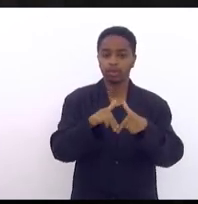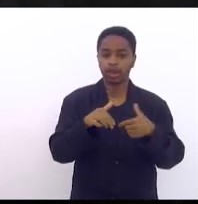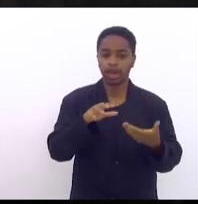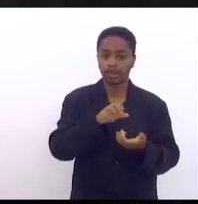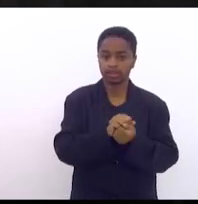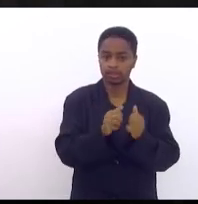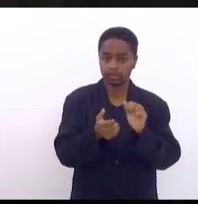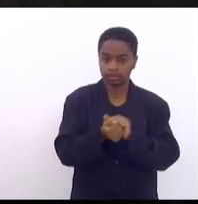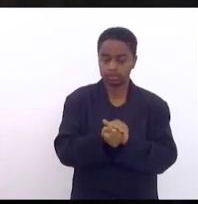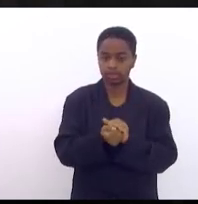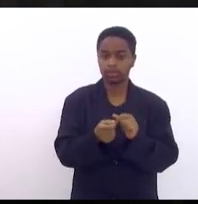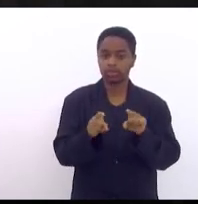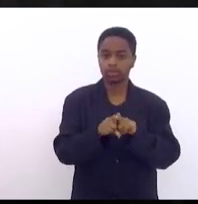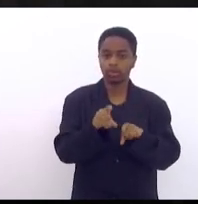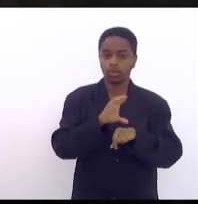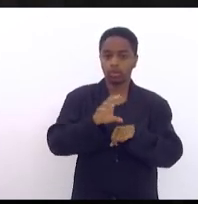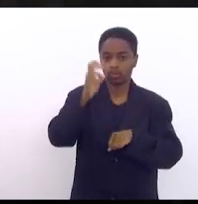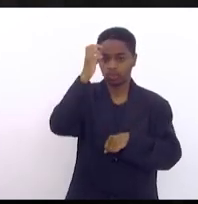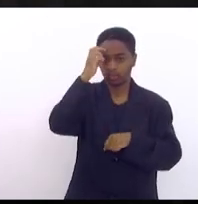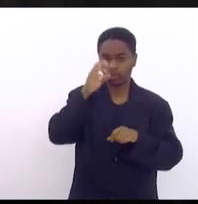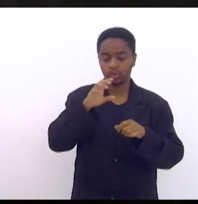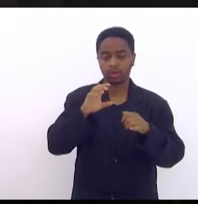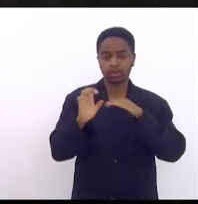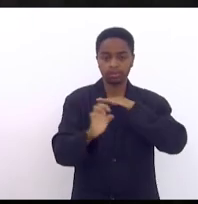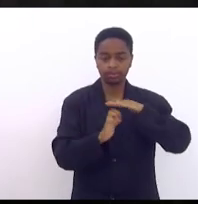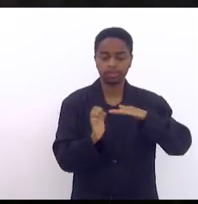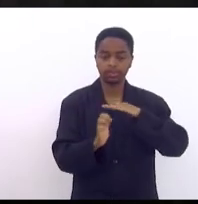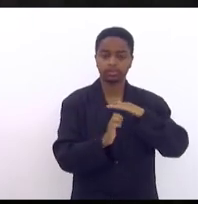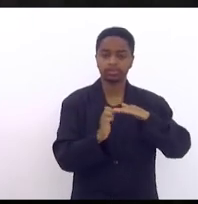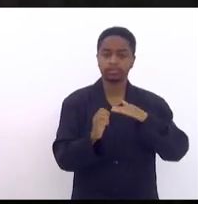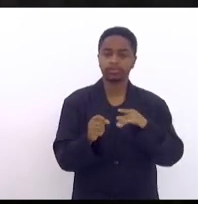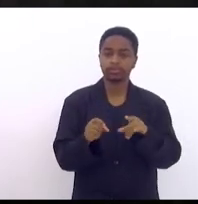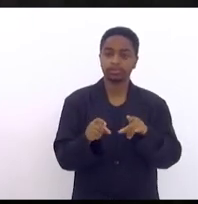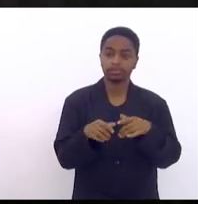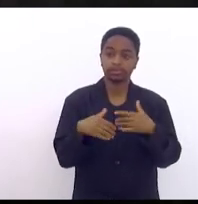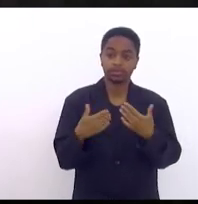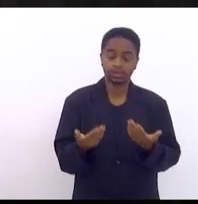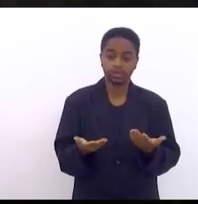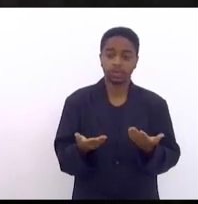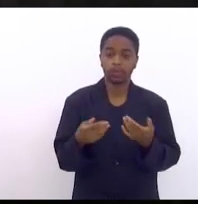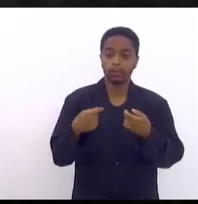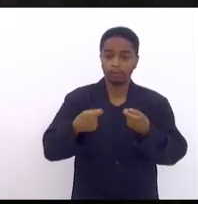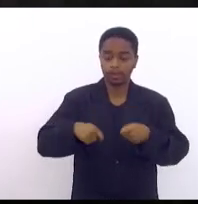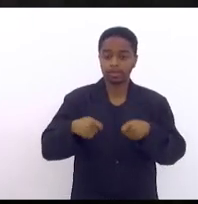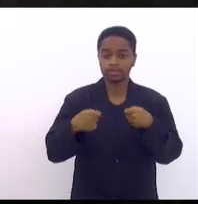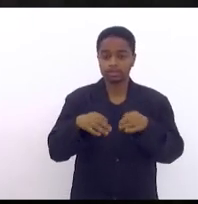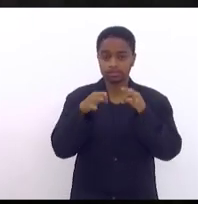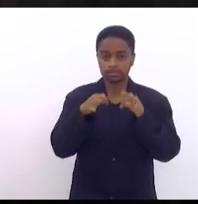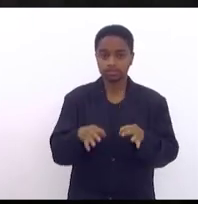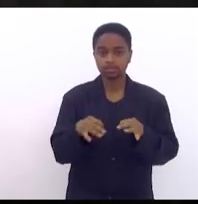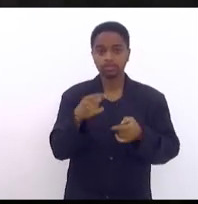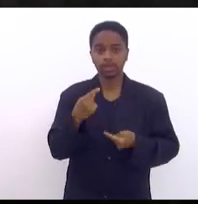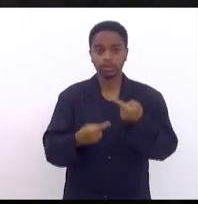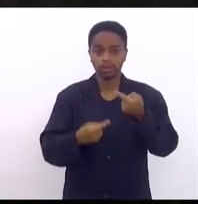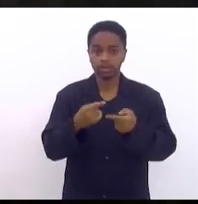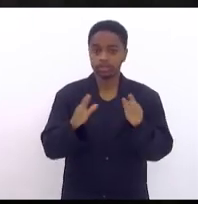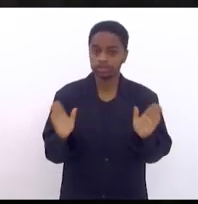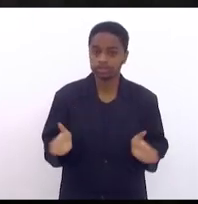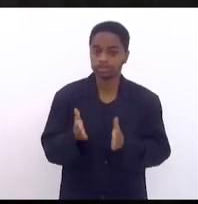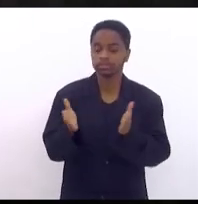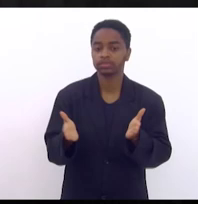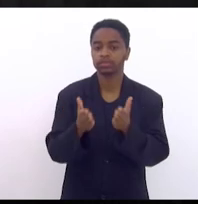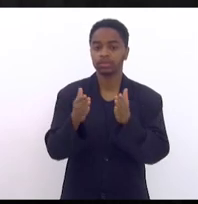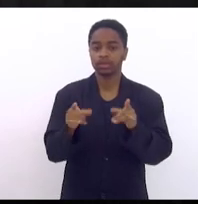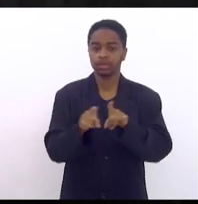artesanato, a cultura empresarial. Então, é preciso uma política de fomento